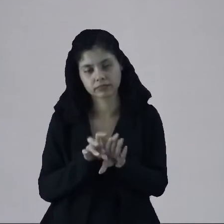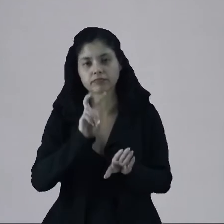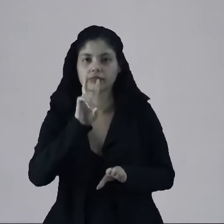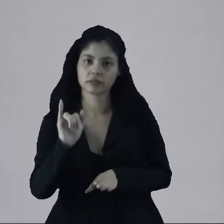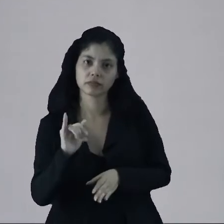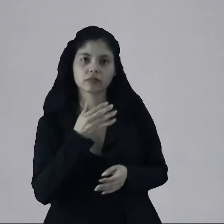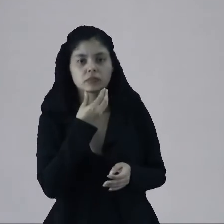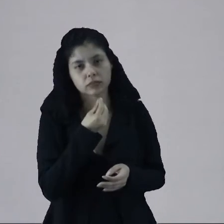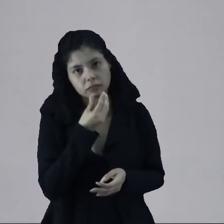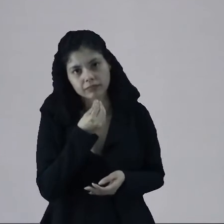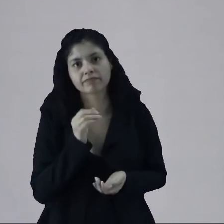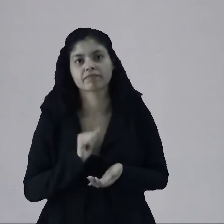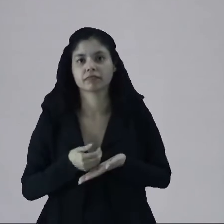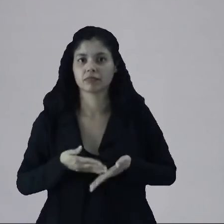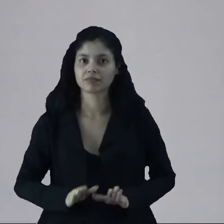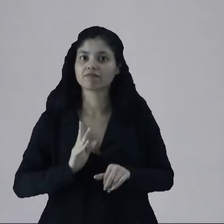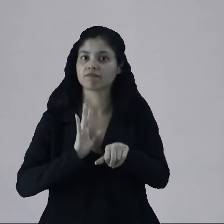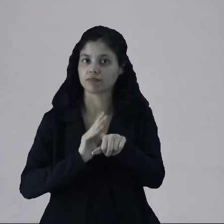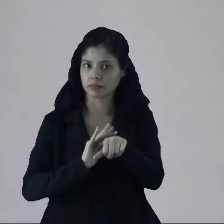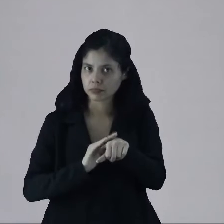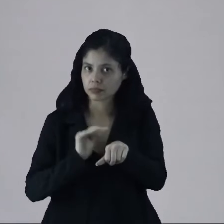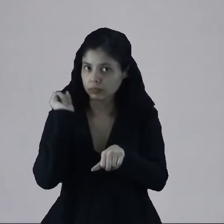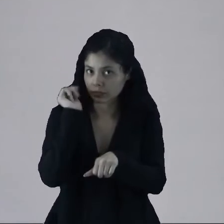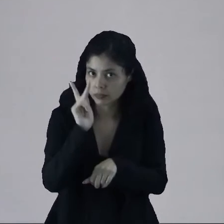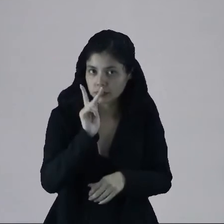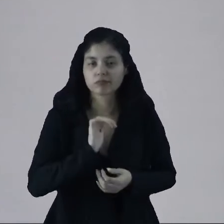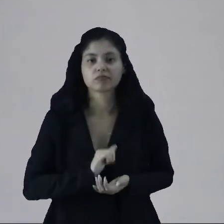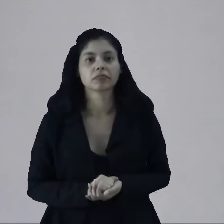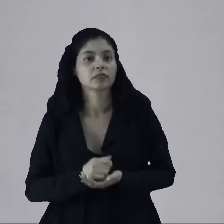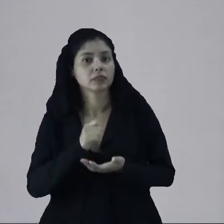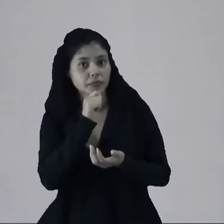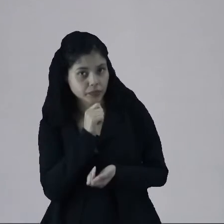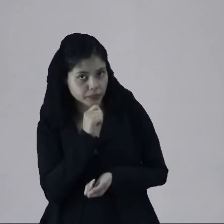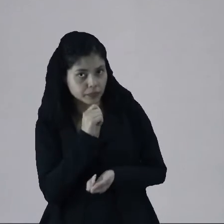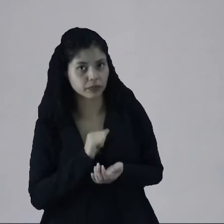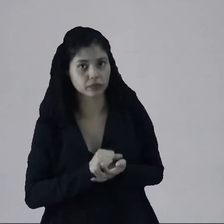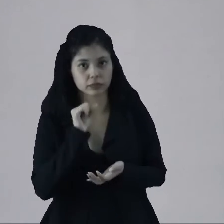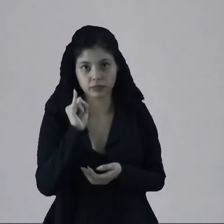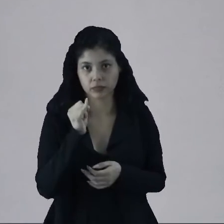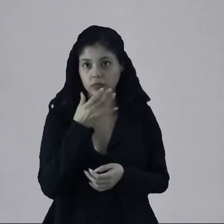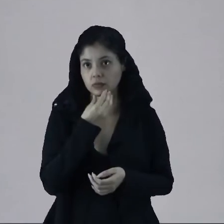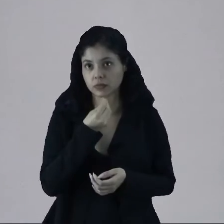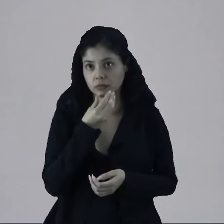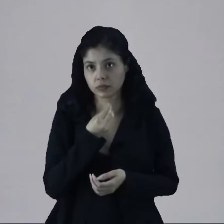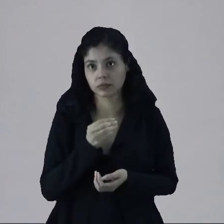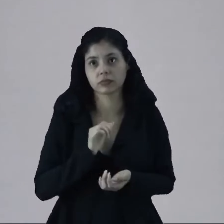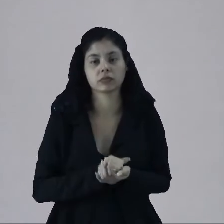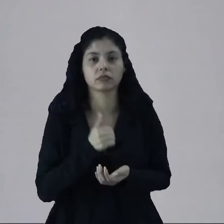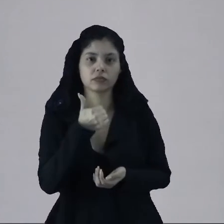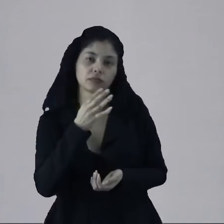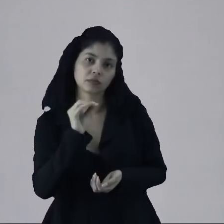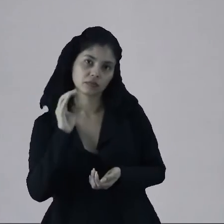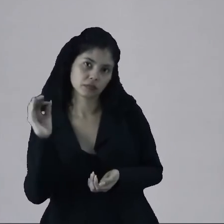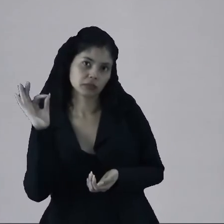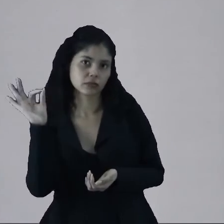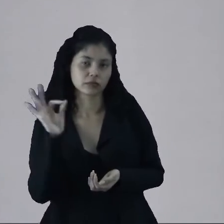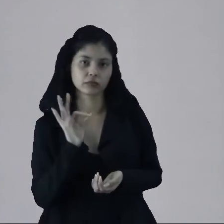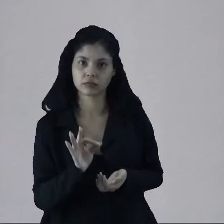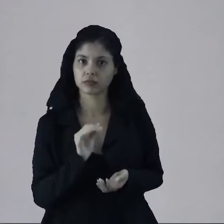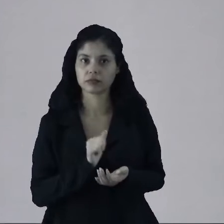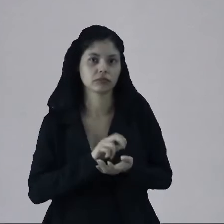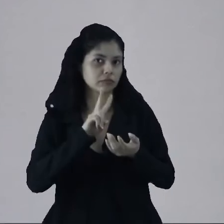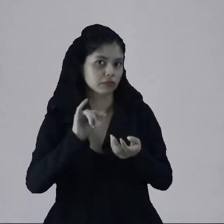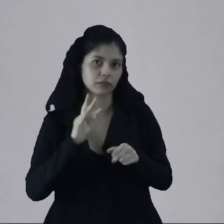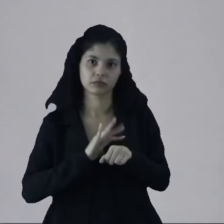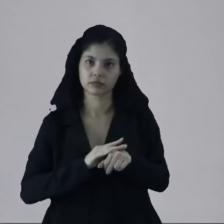ser desse homem nascer doente, ok? Lógico que se ele nascer homem, vai ser 100%. Lógico, nasceu homem,